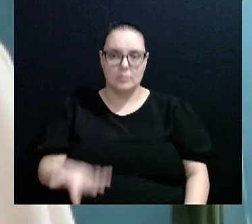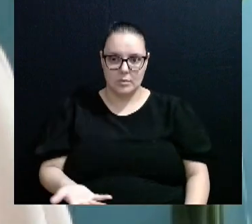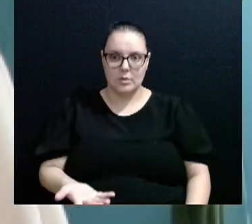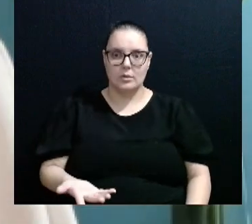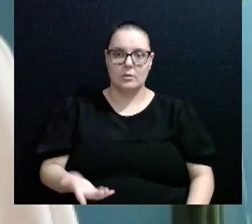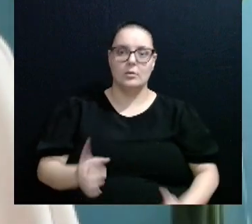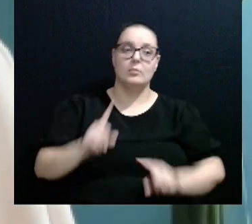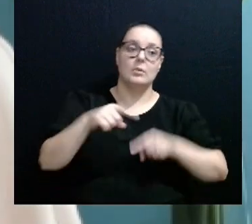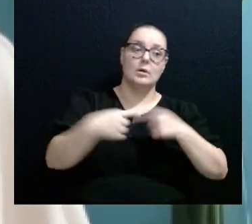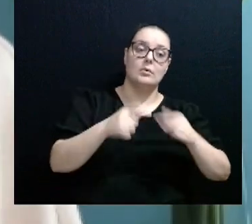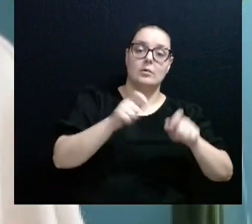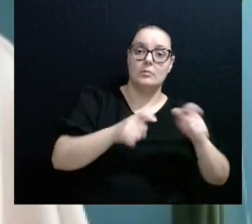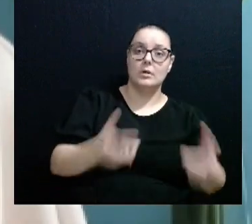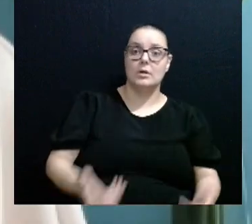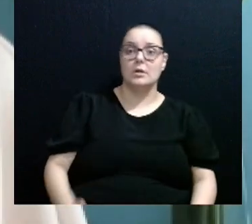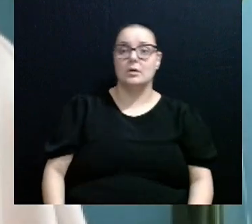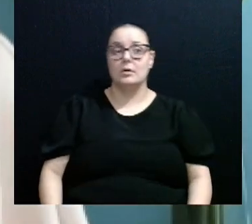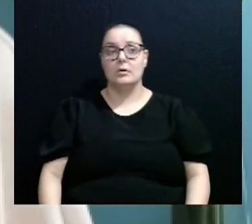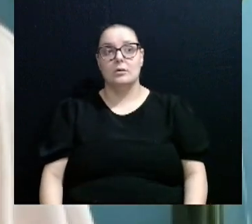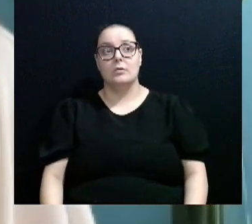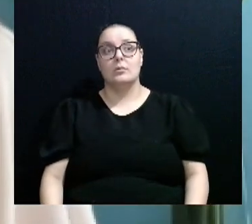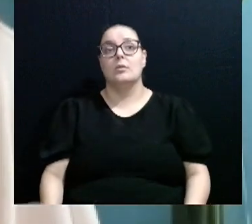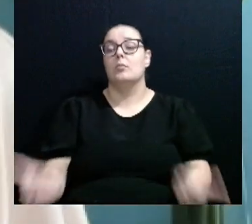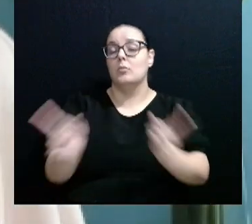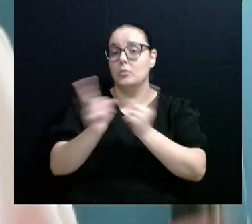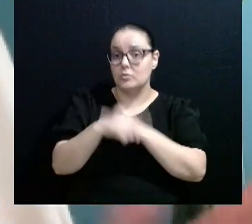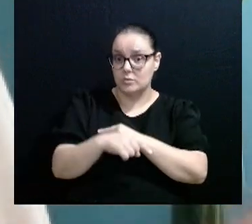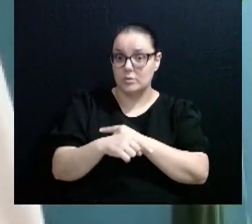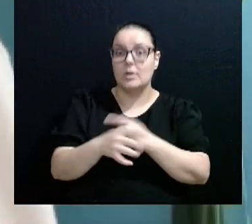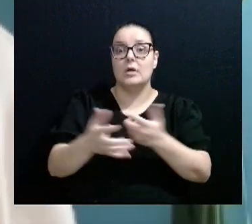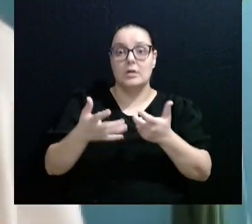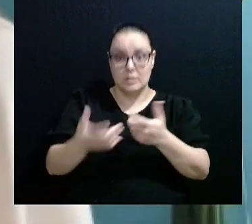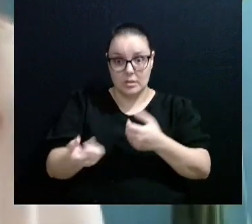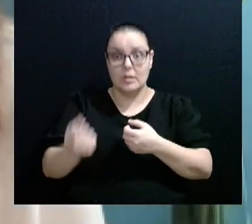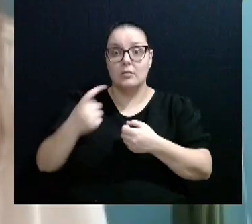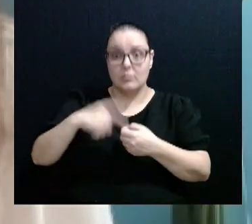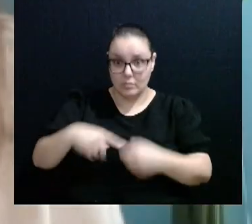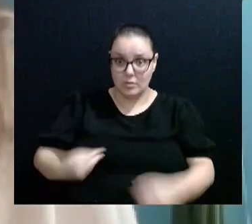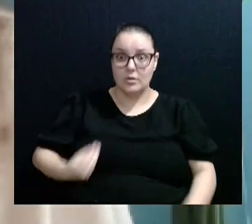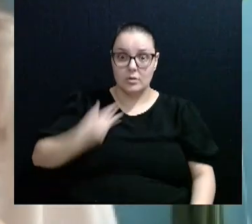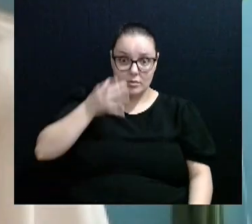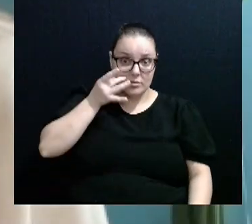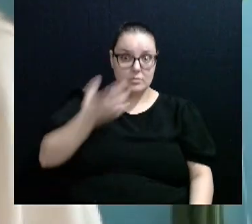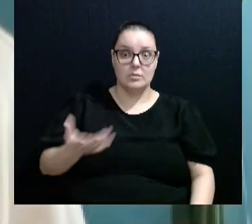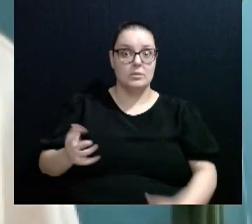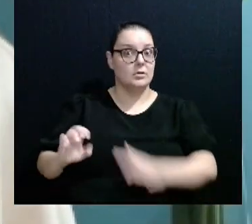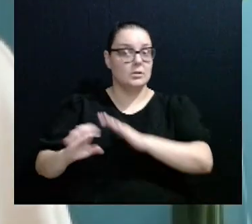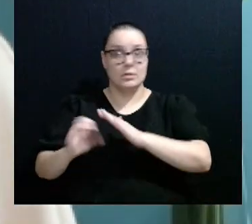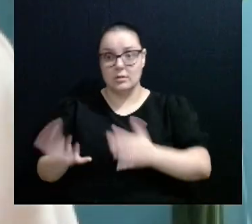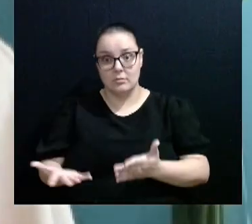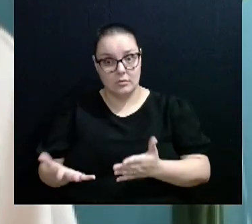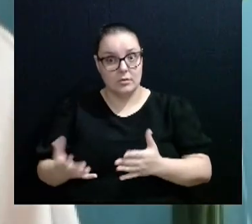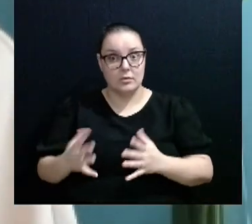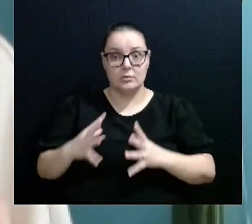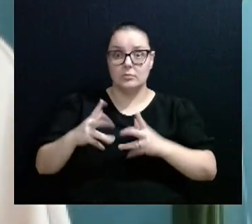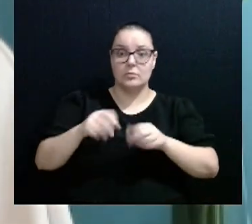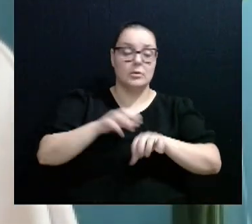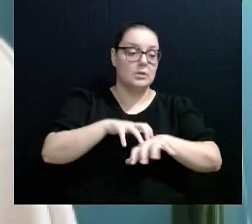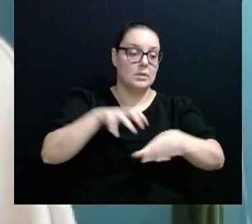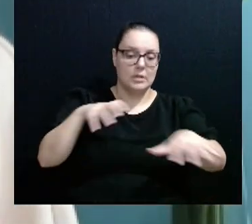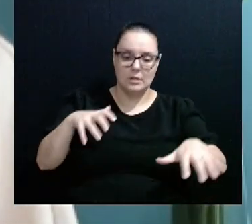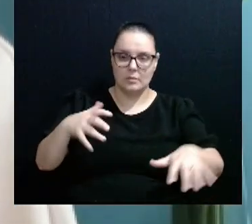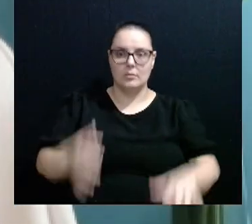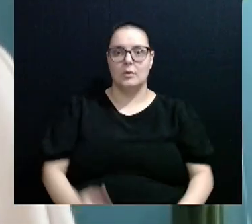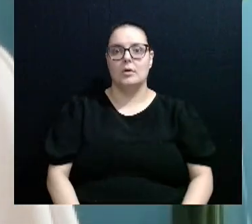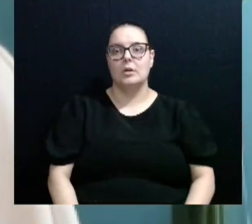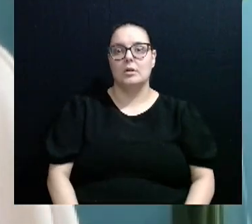pessoas é o oposto, né? Quer voltar para o presencial e a empresa ficou completamente remoto. Então, entender qual